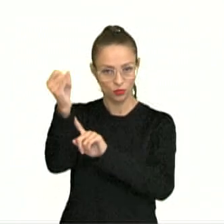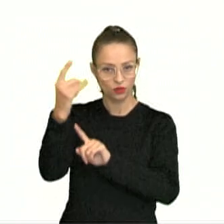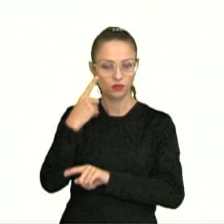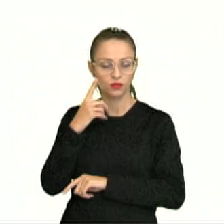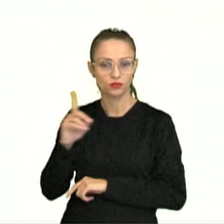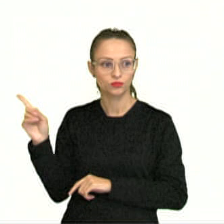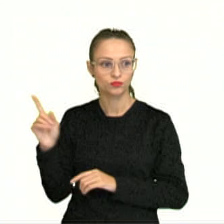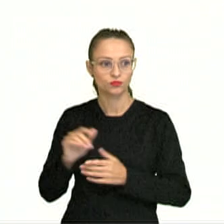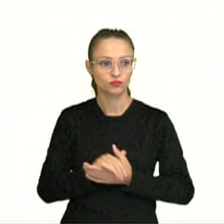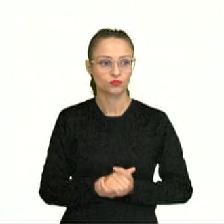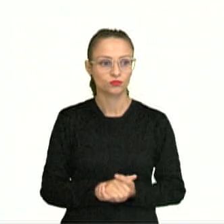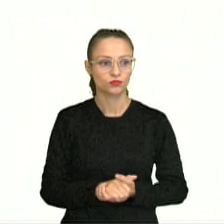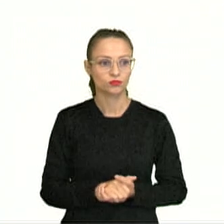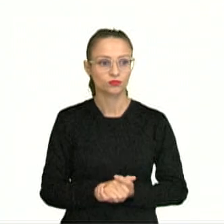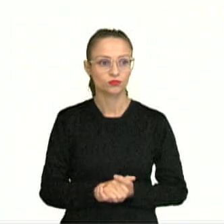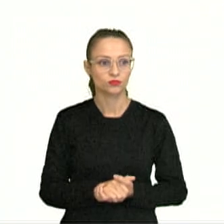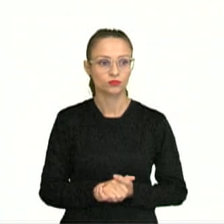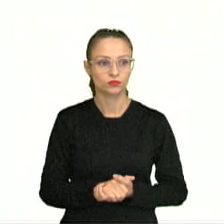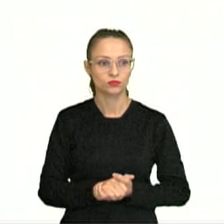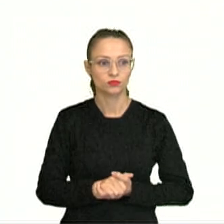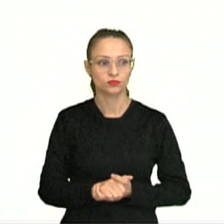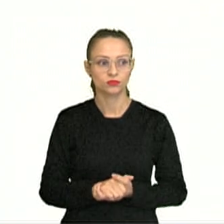enfocarse